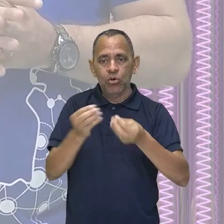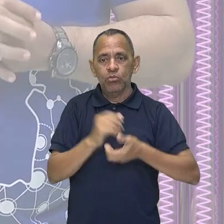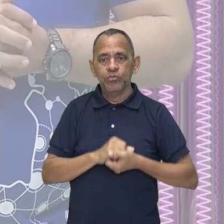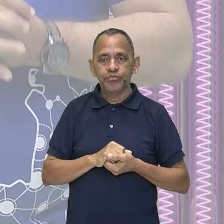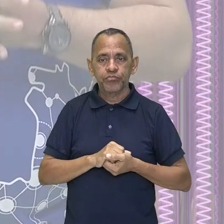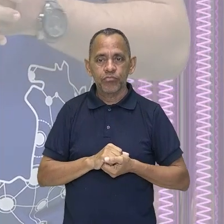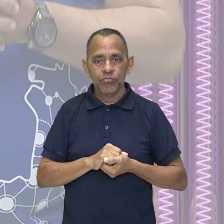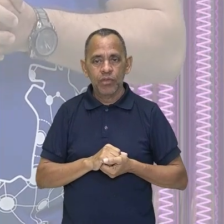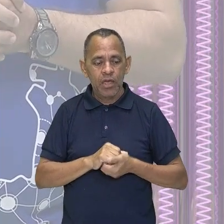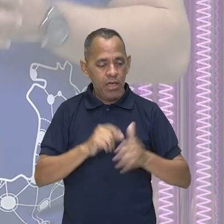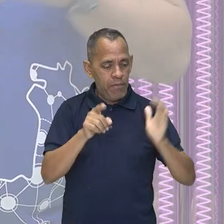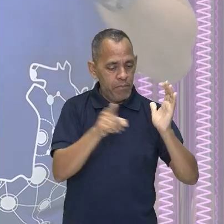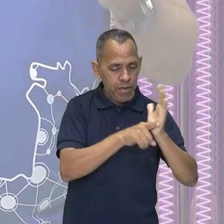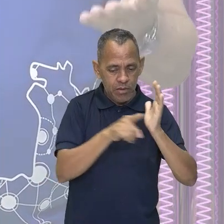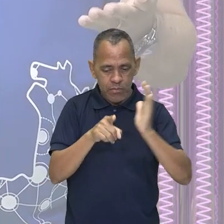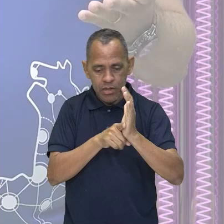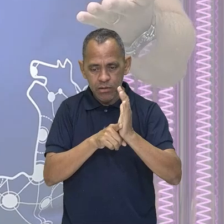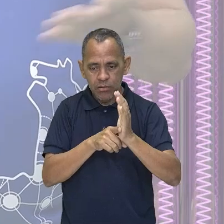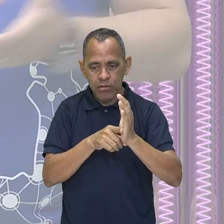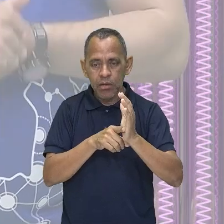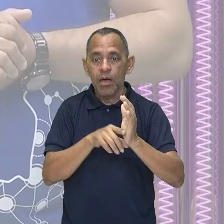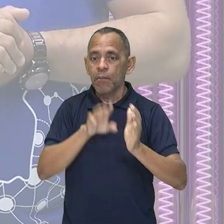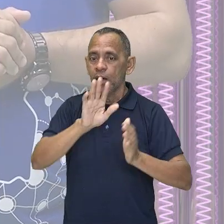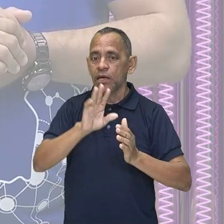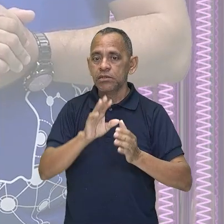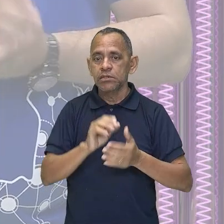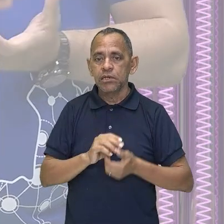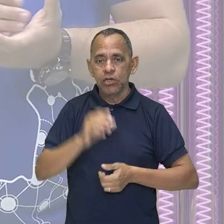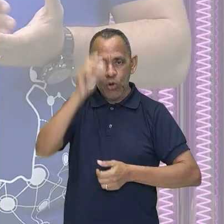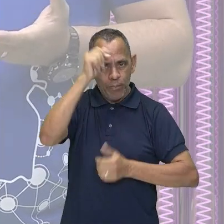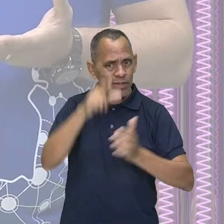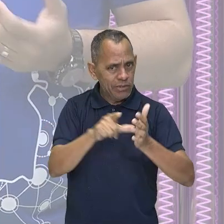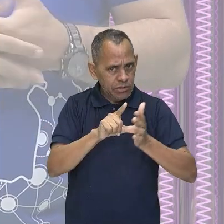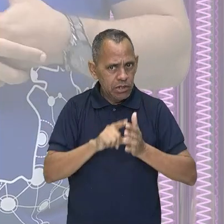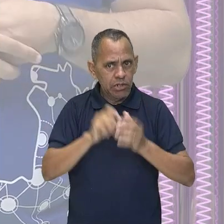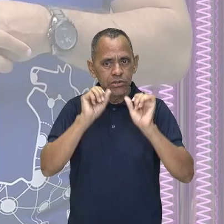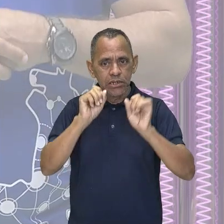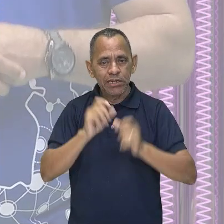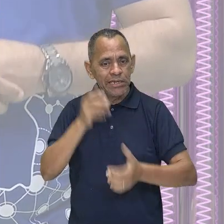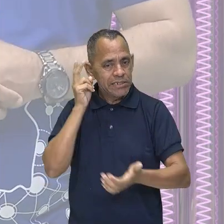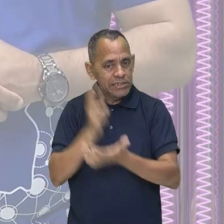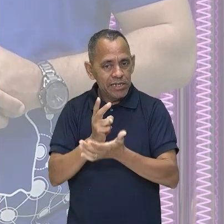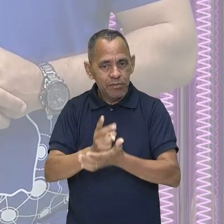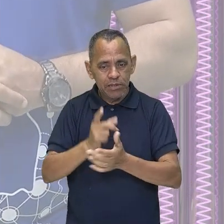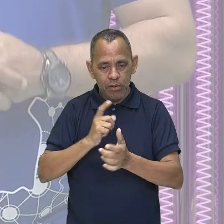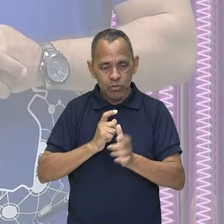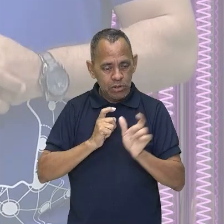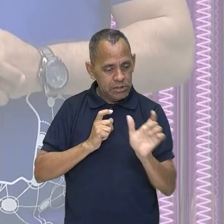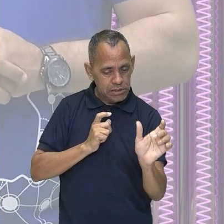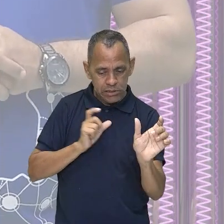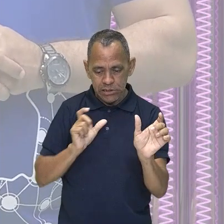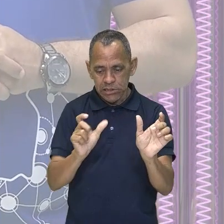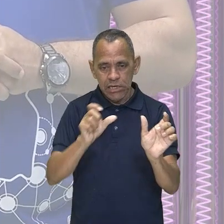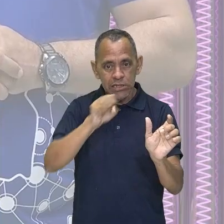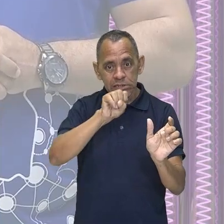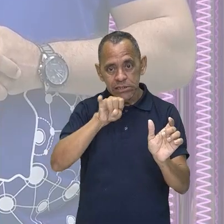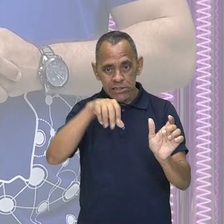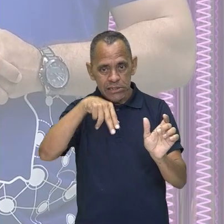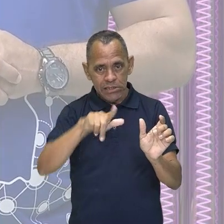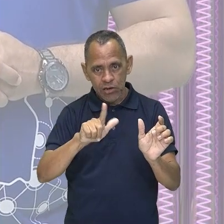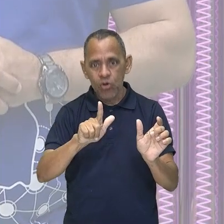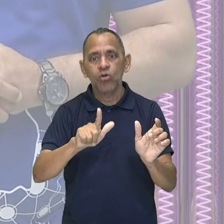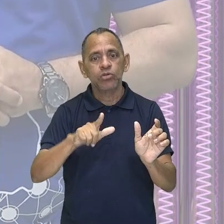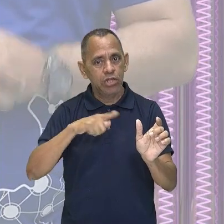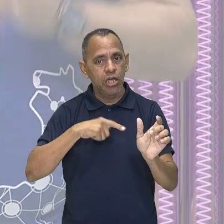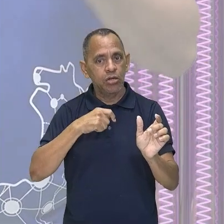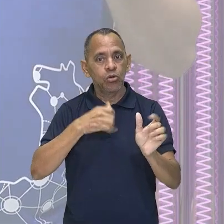menos juntos. Mas calma aí, professor, eu aprendi que sempre que a gente tem dois sinais juntos, a gente faz o jogo de sinal. E quando os sinais são